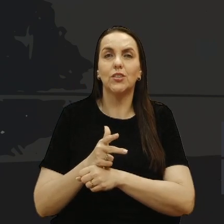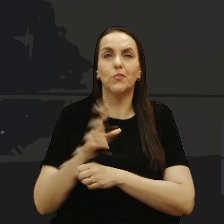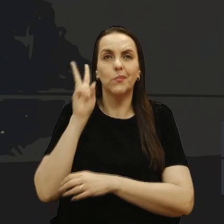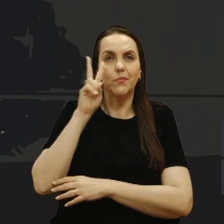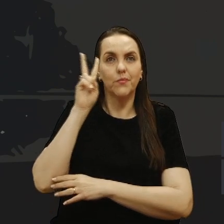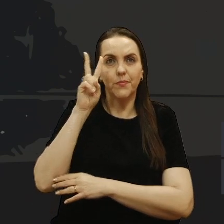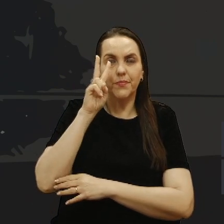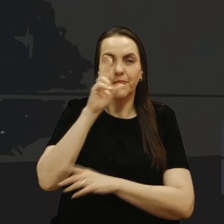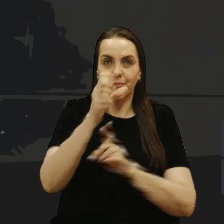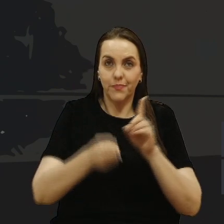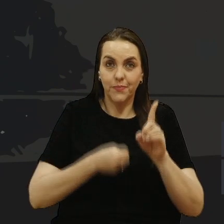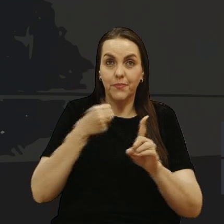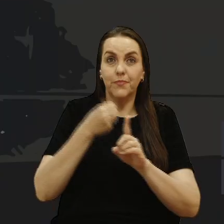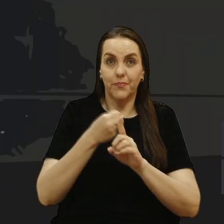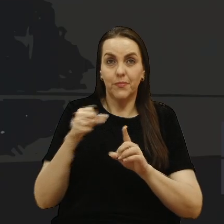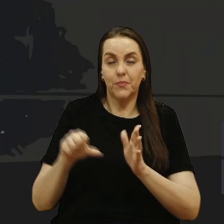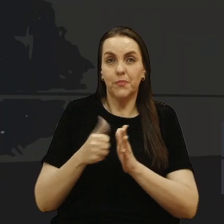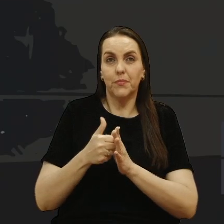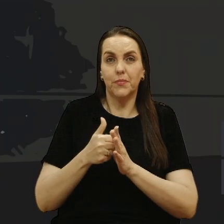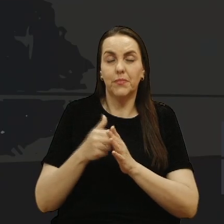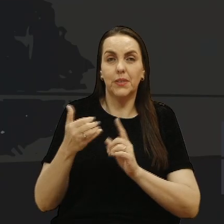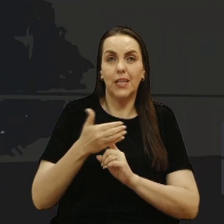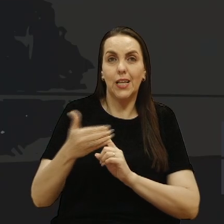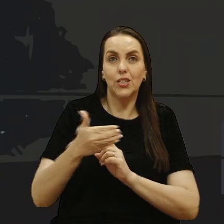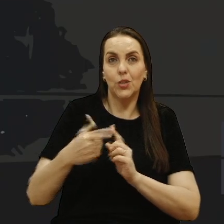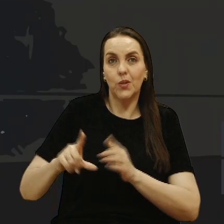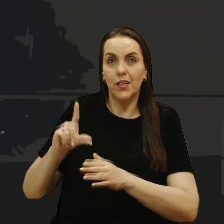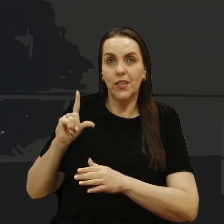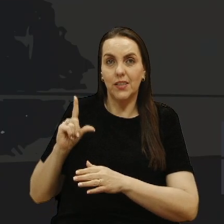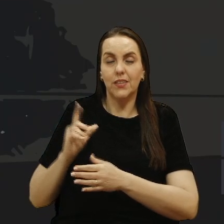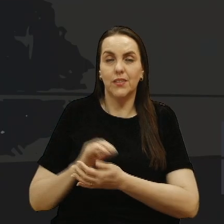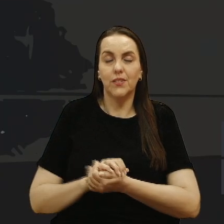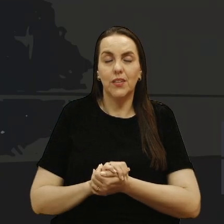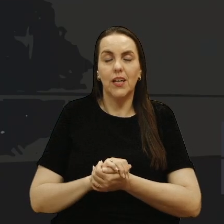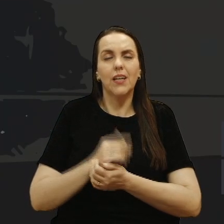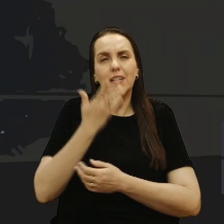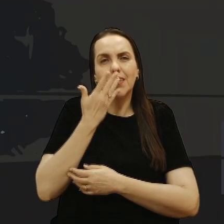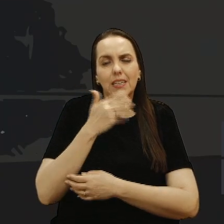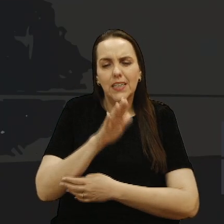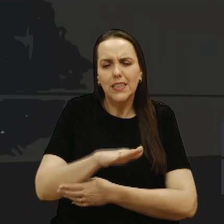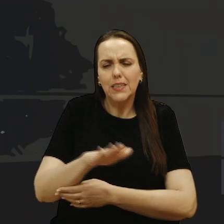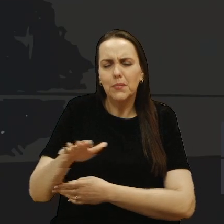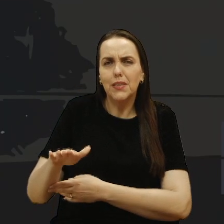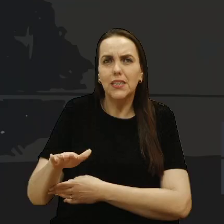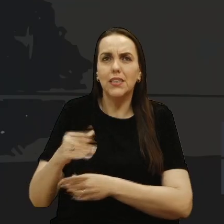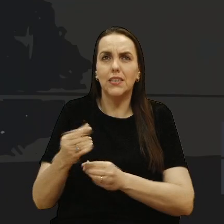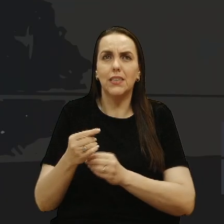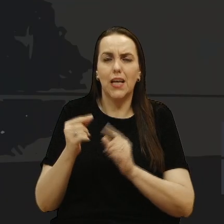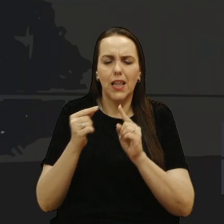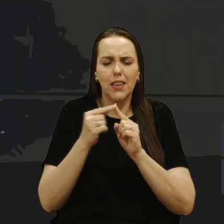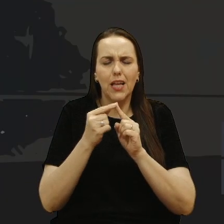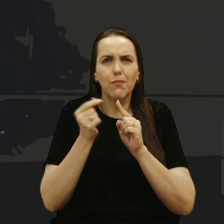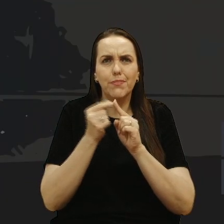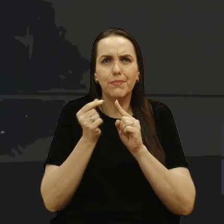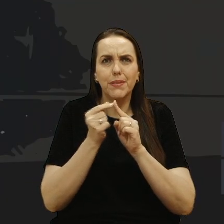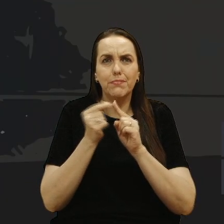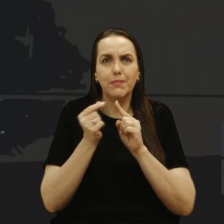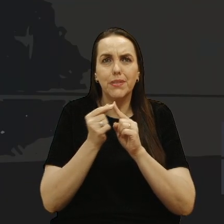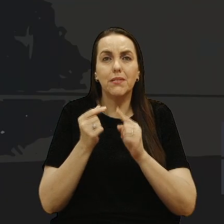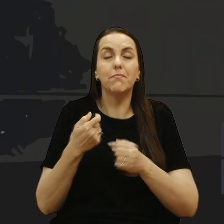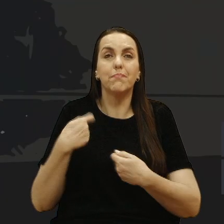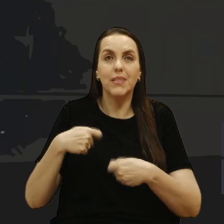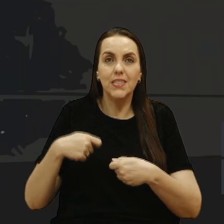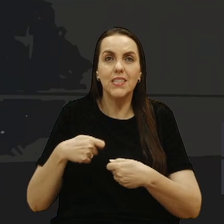que me impactou profundamente foi ainda na legislatura anterior, que a gente via as criancinhas pequenininhas, né, com seus dedinhos todos furados, porque precisa